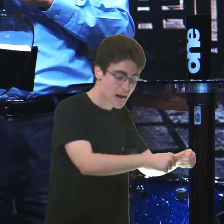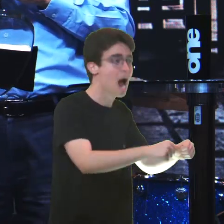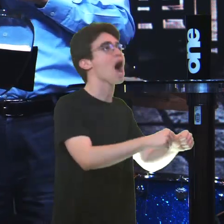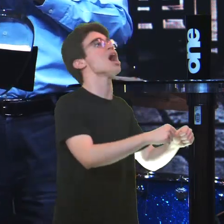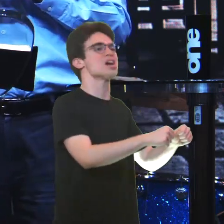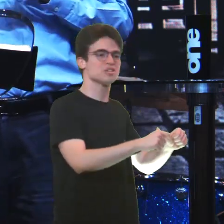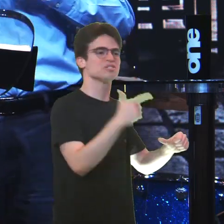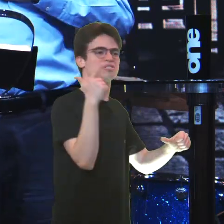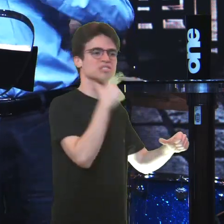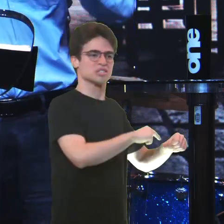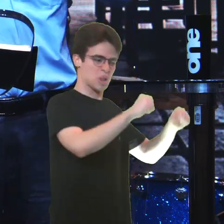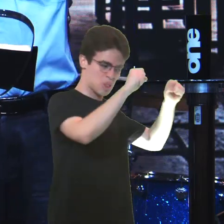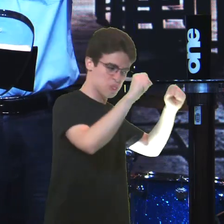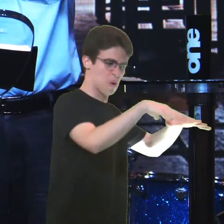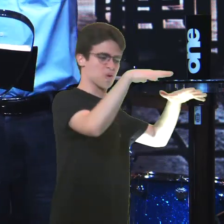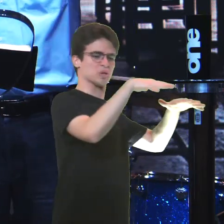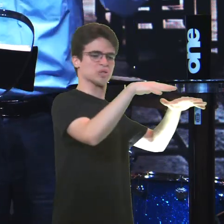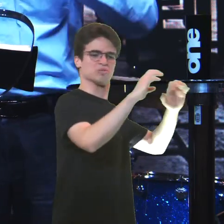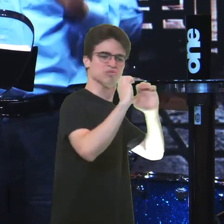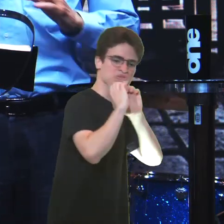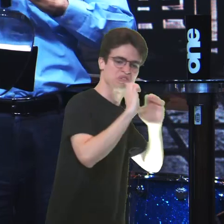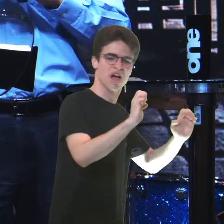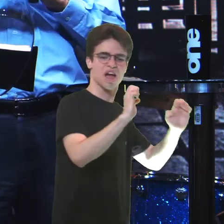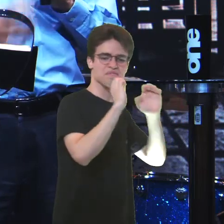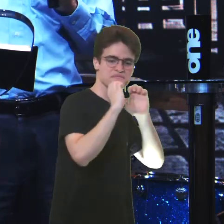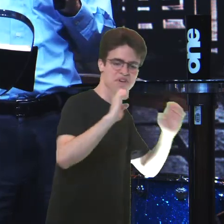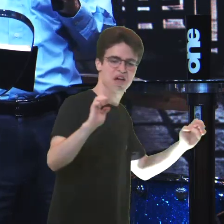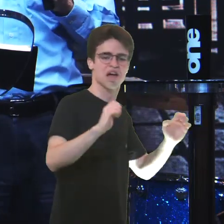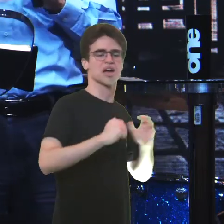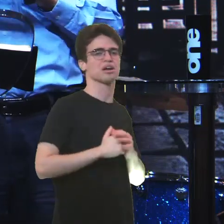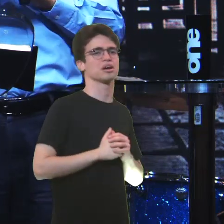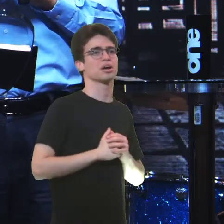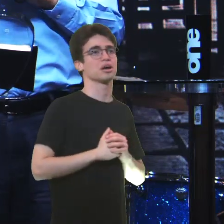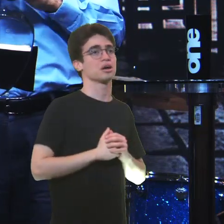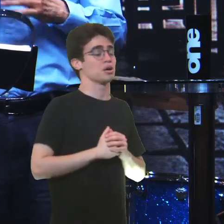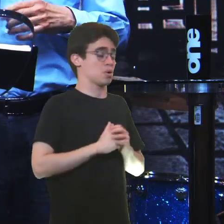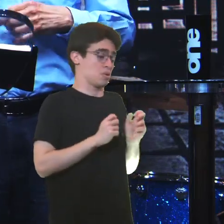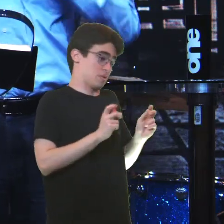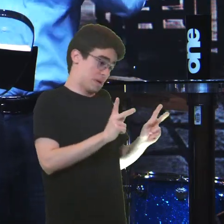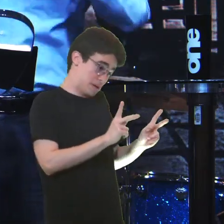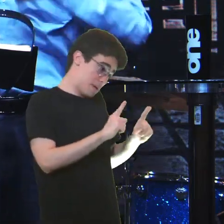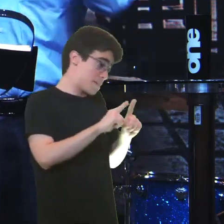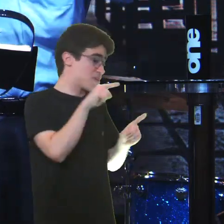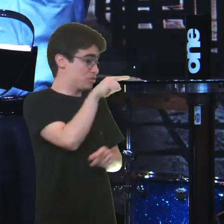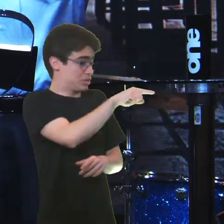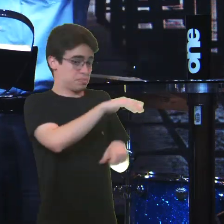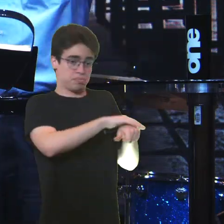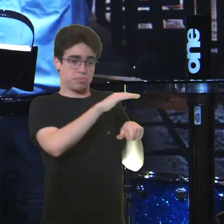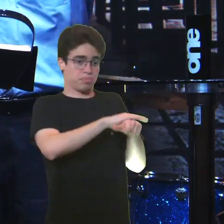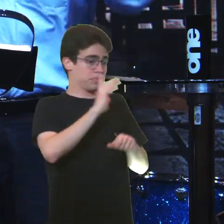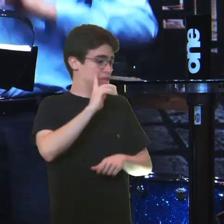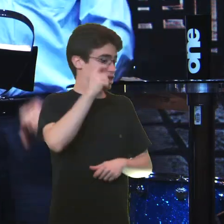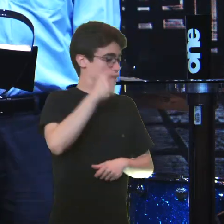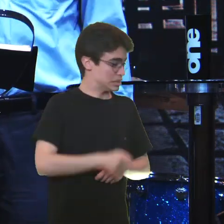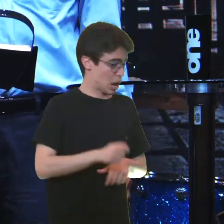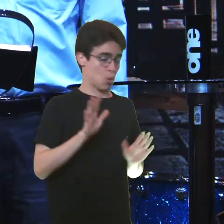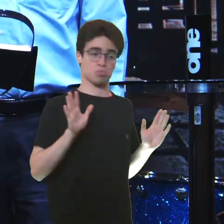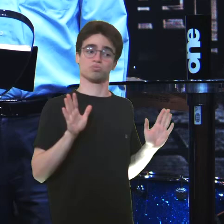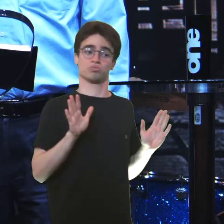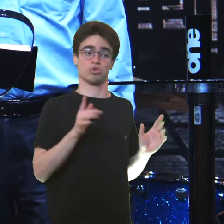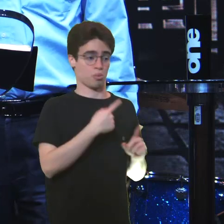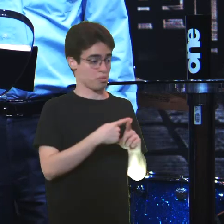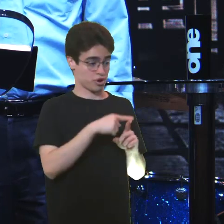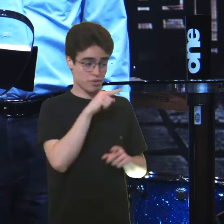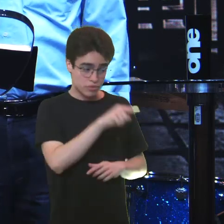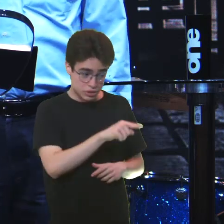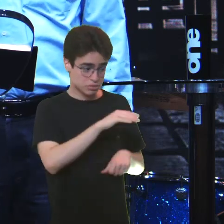bairro. Pero le dije, decídalo Mas usted. eu falei para ele: mas a decisão é sua. Porque usted es el que se expone al ir a predicar Porque é allí.